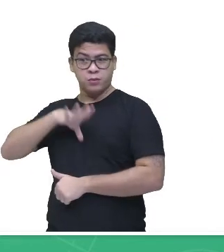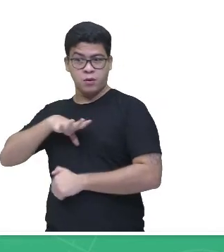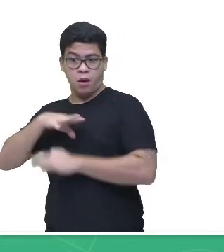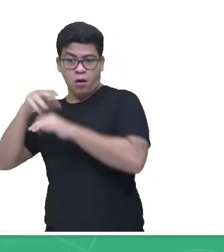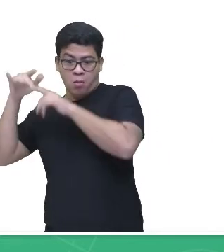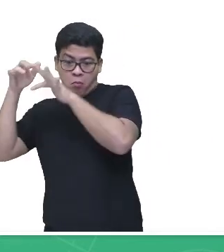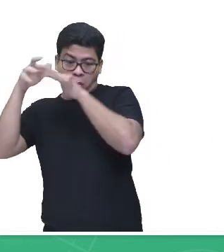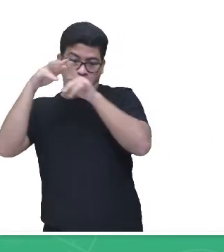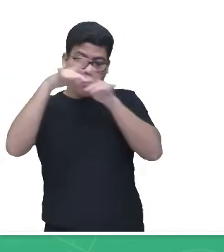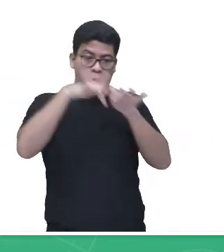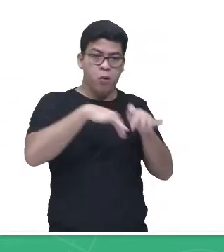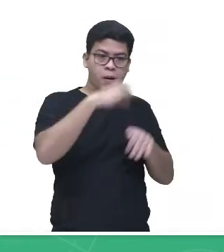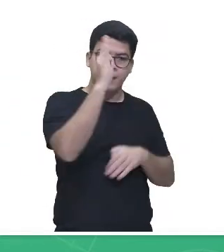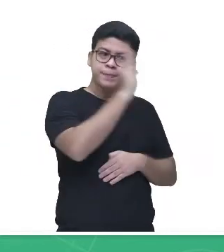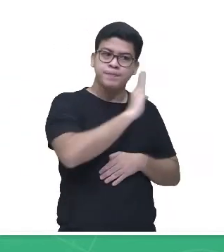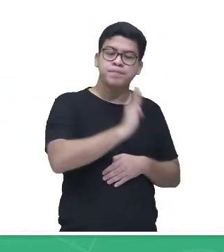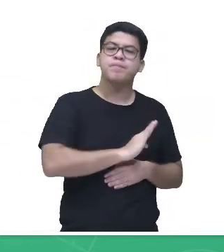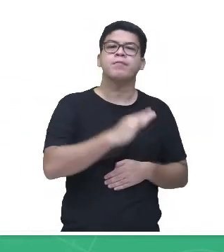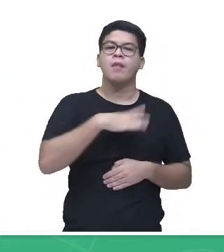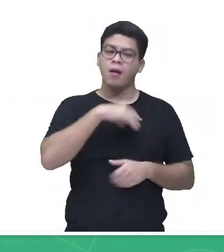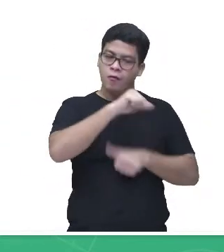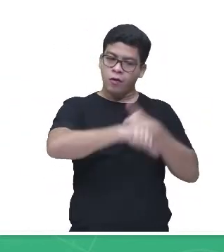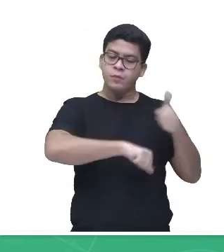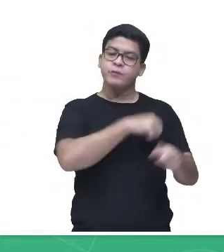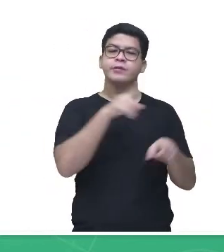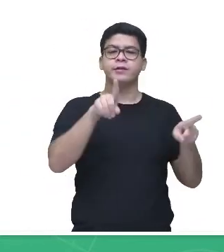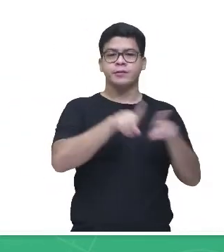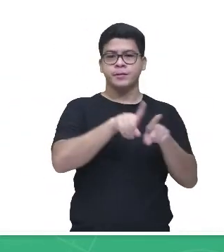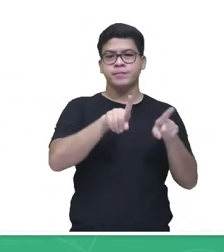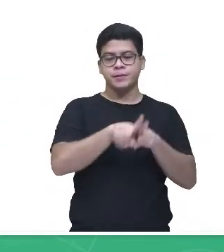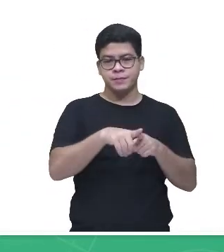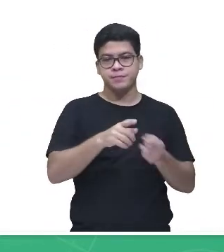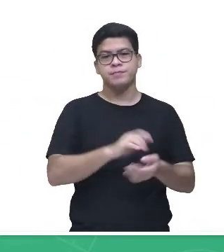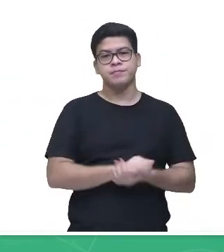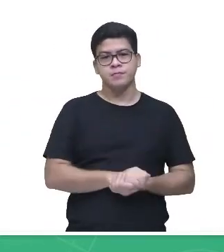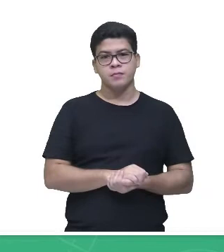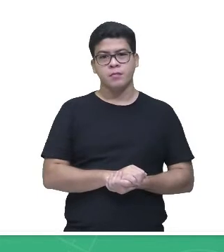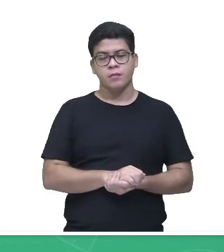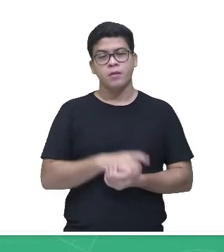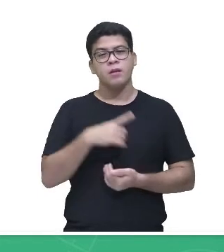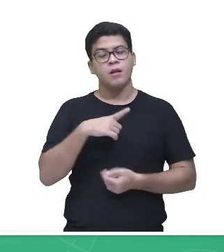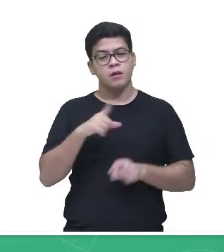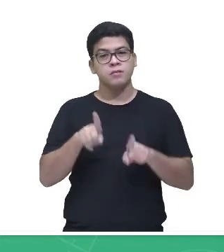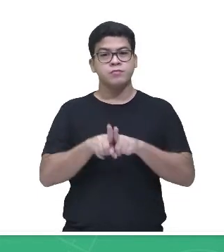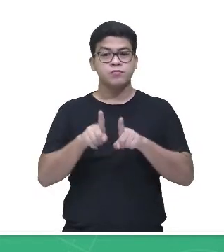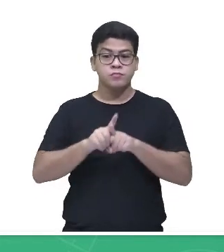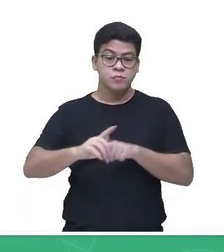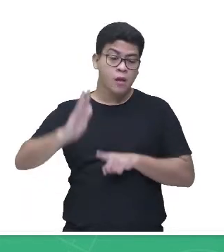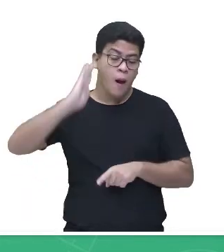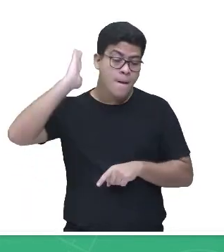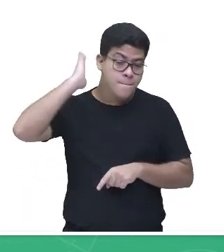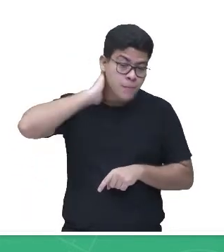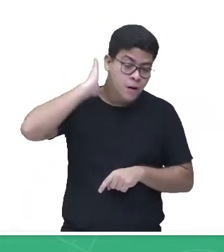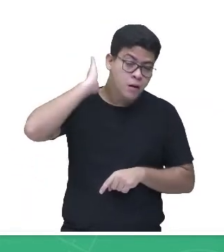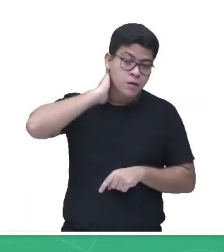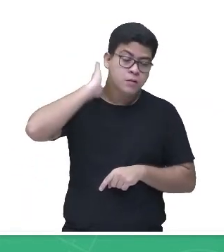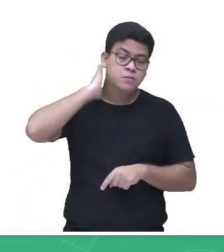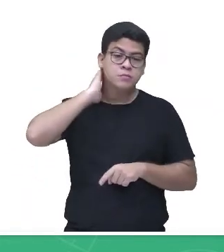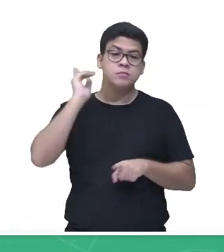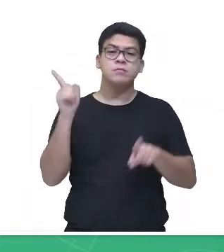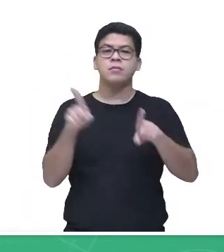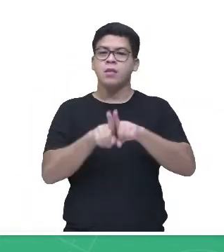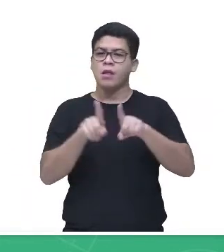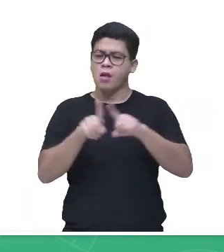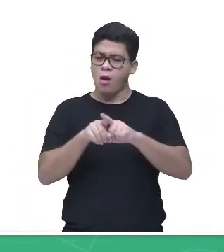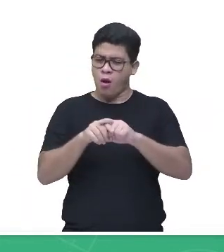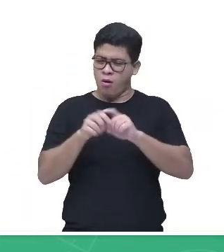do Brasil, criar companhias, ele vai criar o estado do Grão-Pará e Maranhão, Pernambuco e Paraíba, ele vai